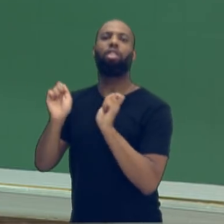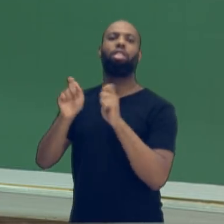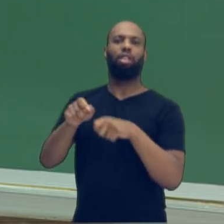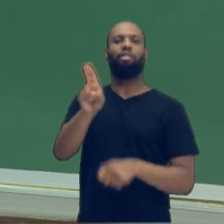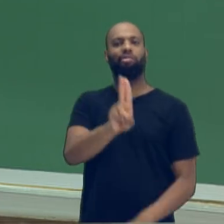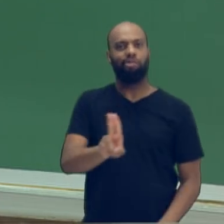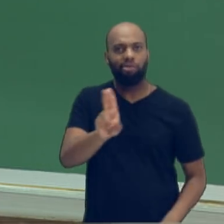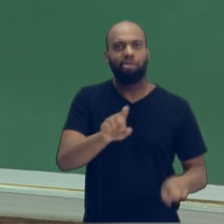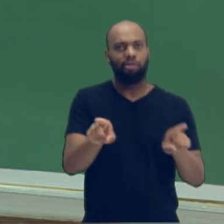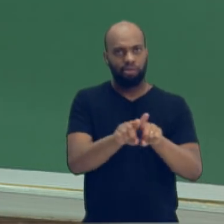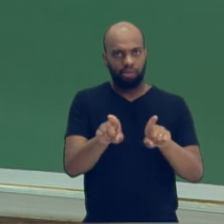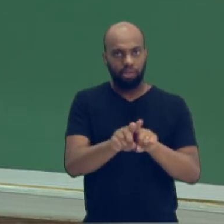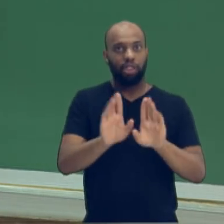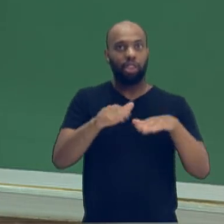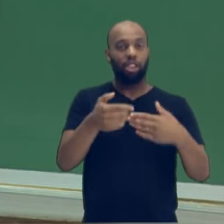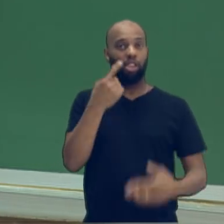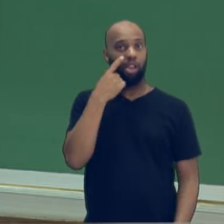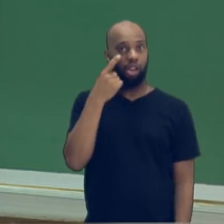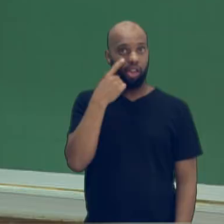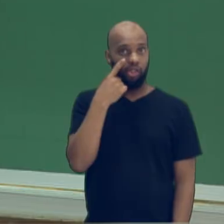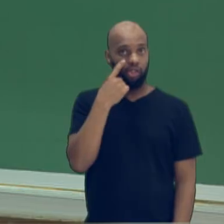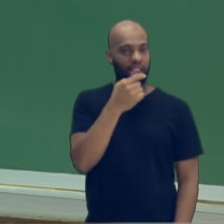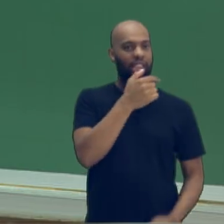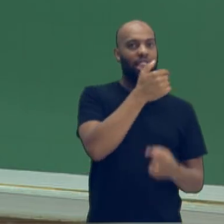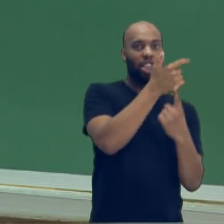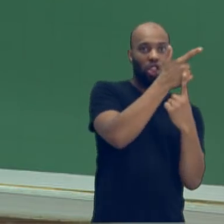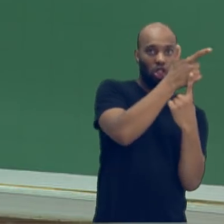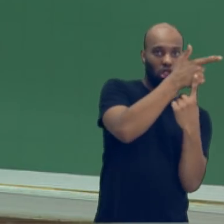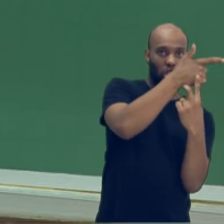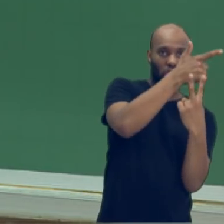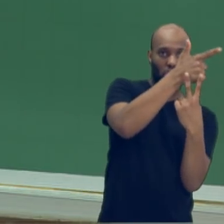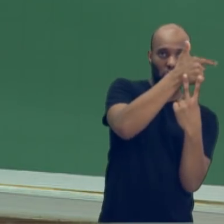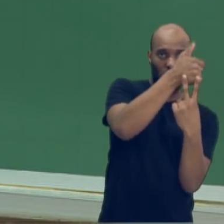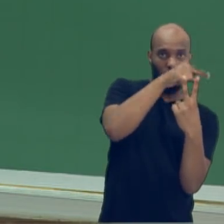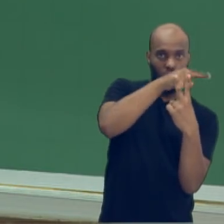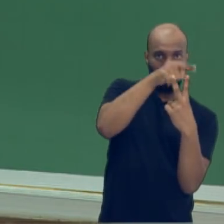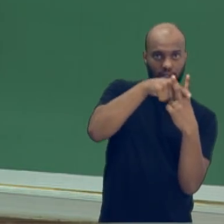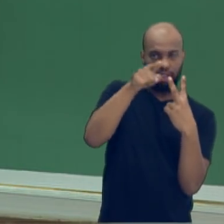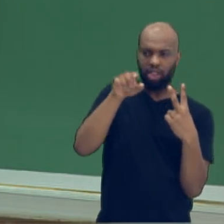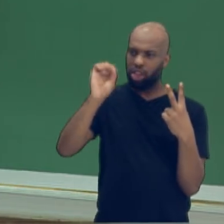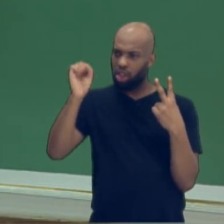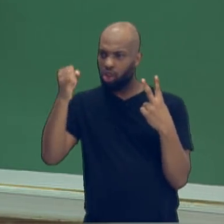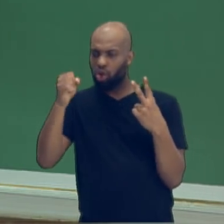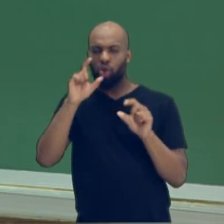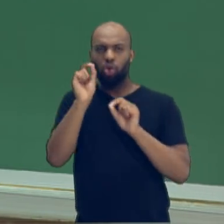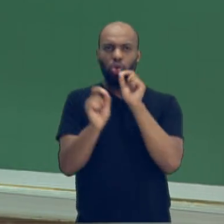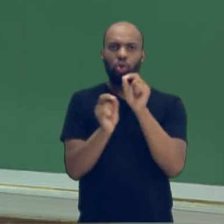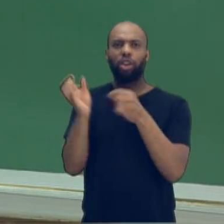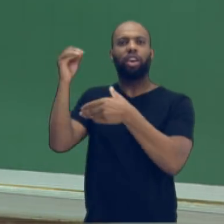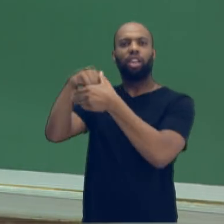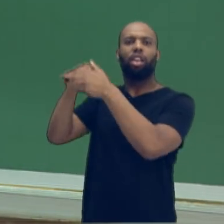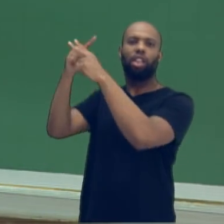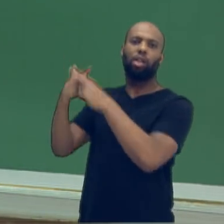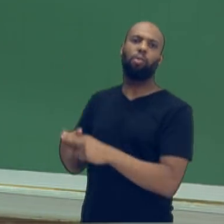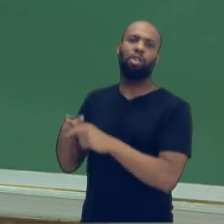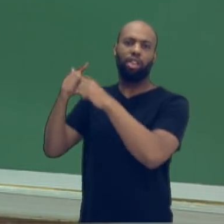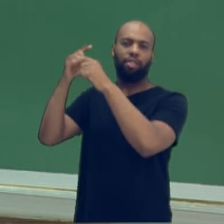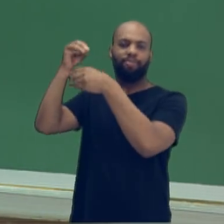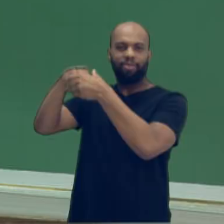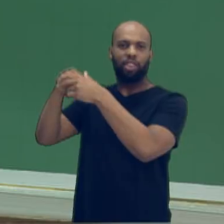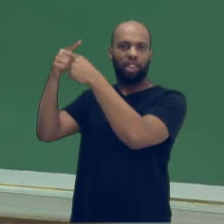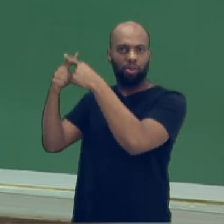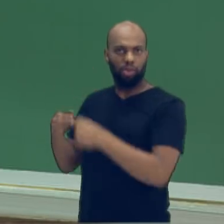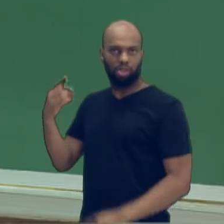12 e o 8, ambos são múltiplos de quem? São múltiplos de 4. Então nós podemos fazer a